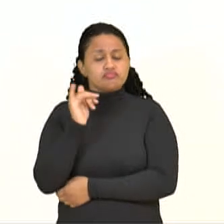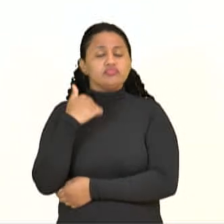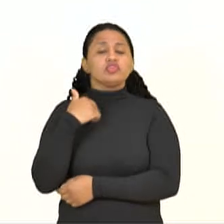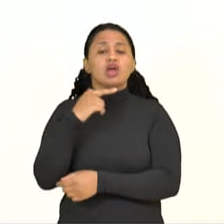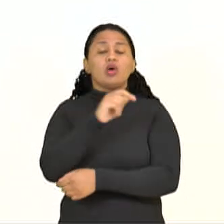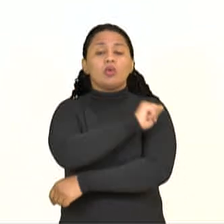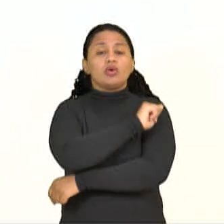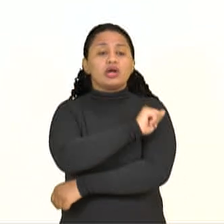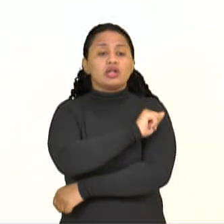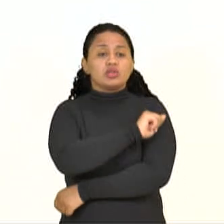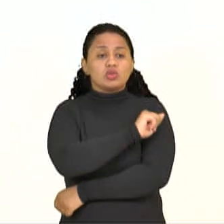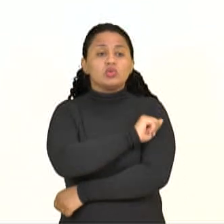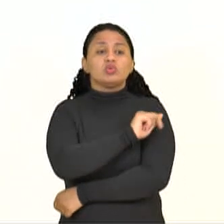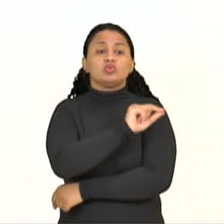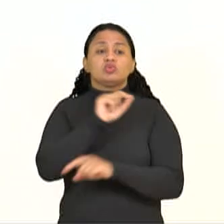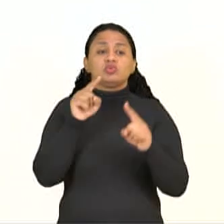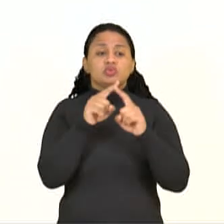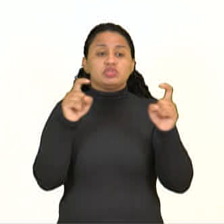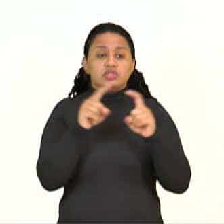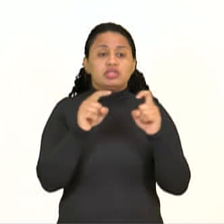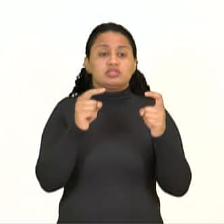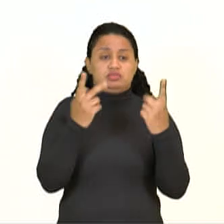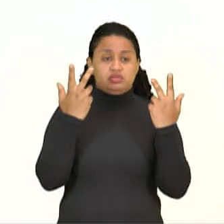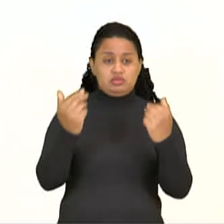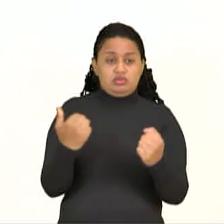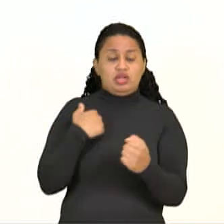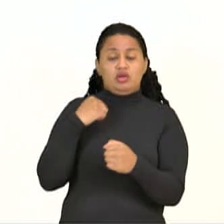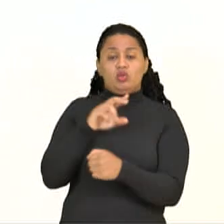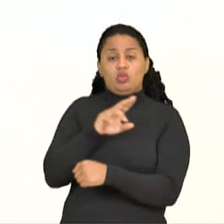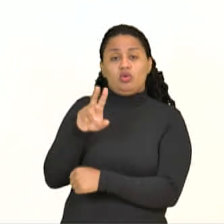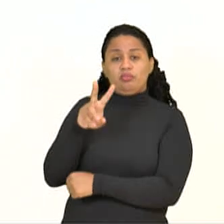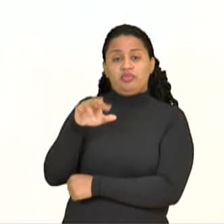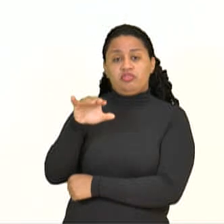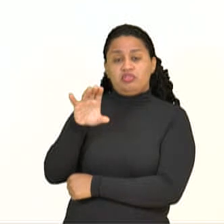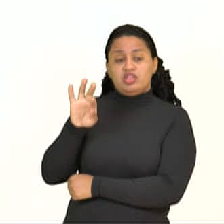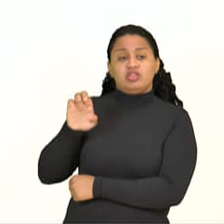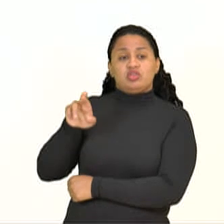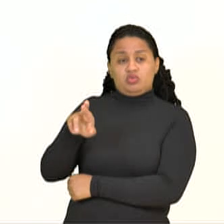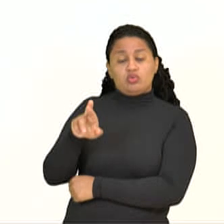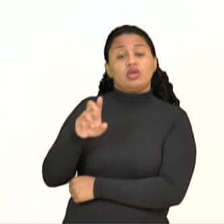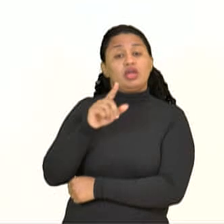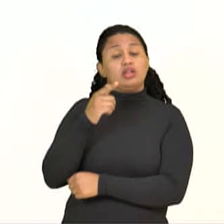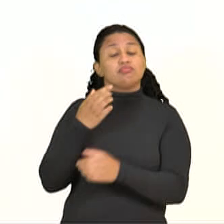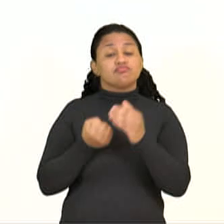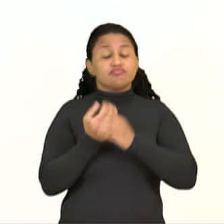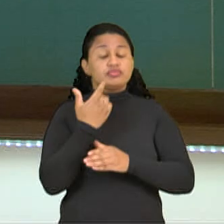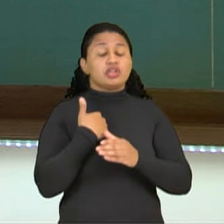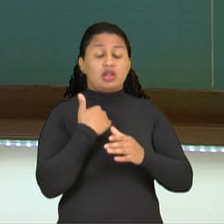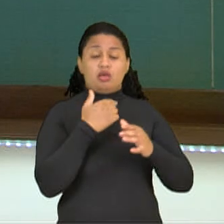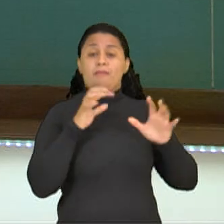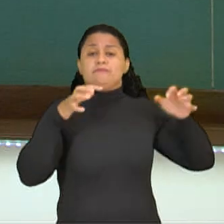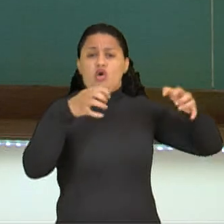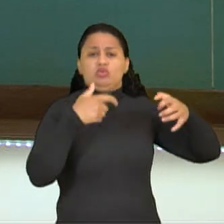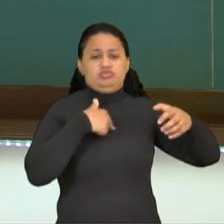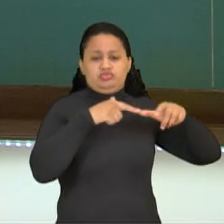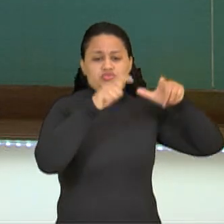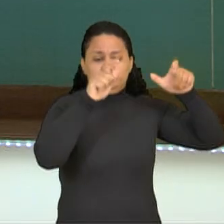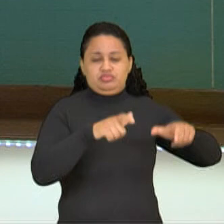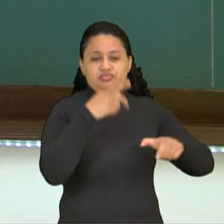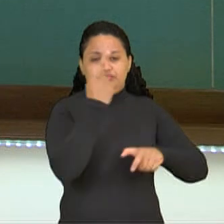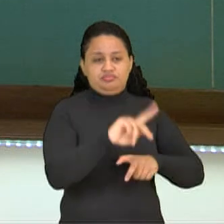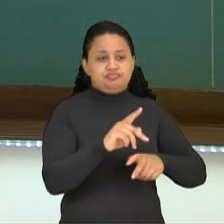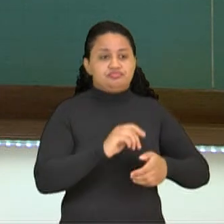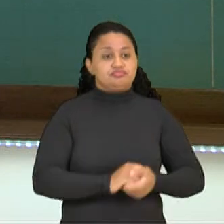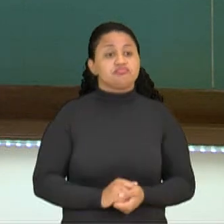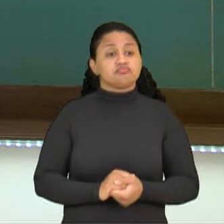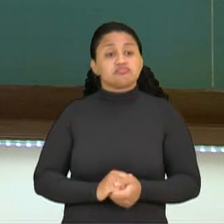ciências naturais que constrói um monstro em seu laboratório. Essa obra é tão poderosa, minha gente, que eu tenho